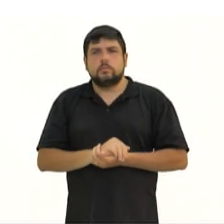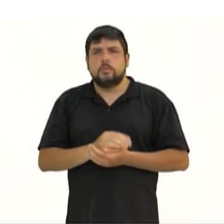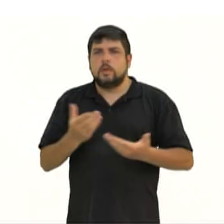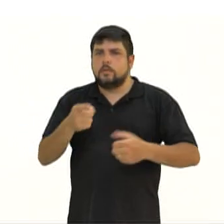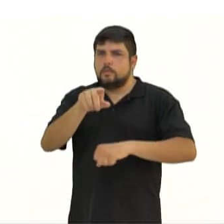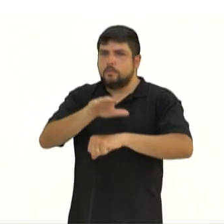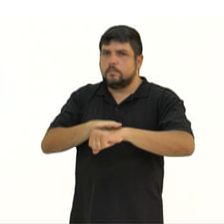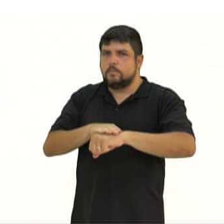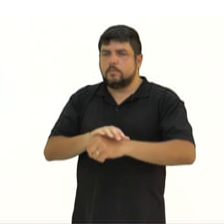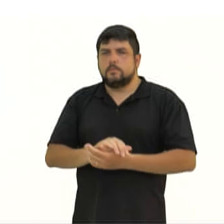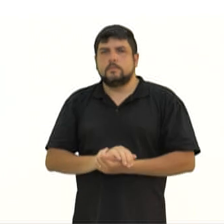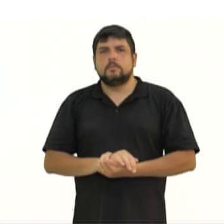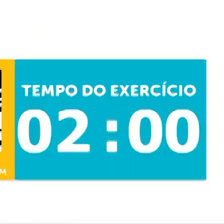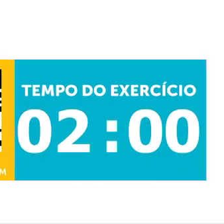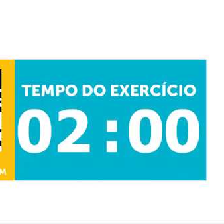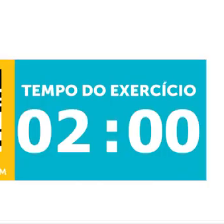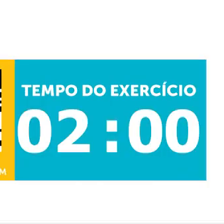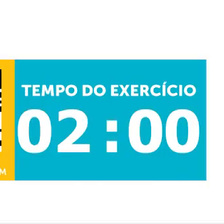é com vocês.